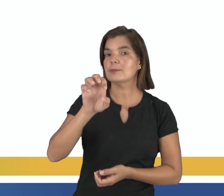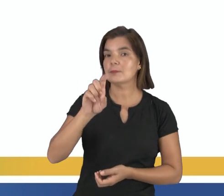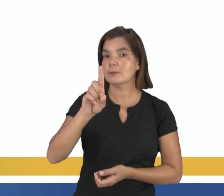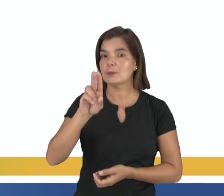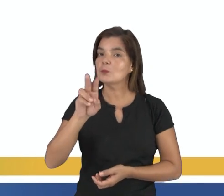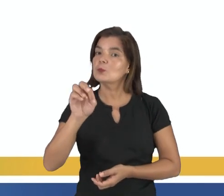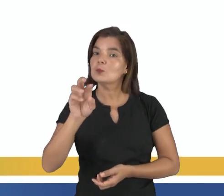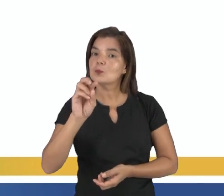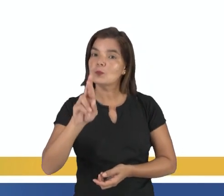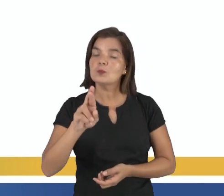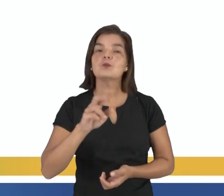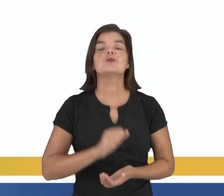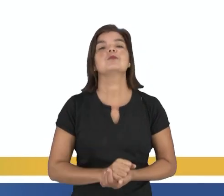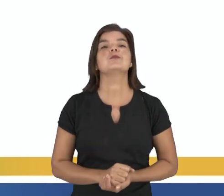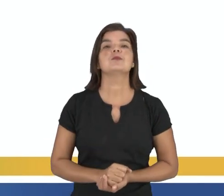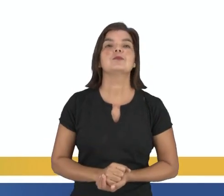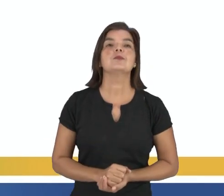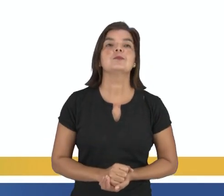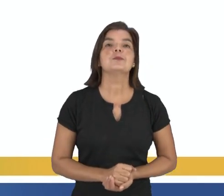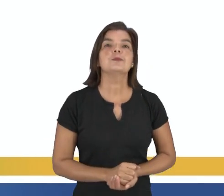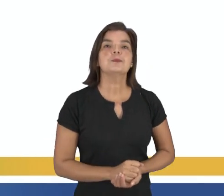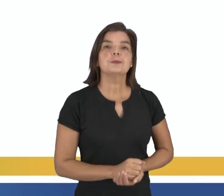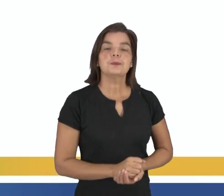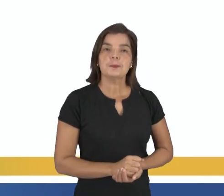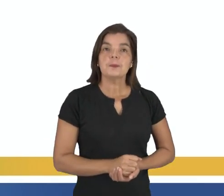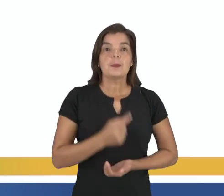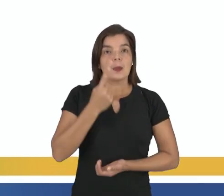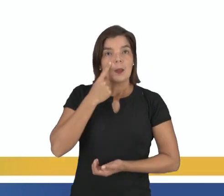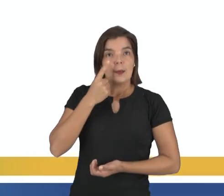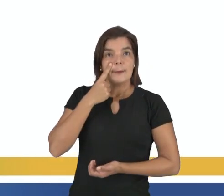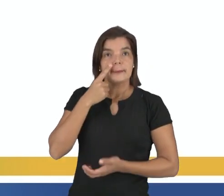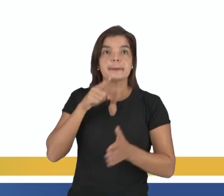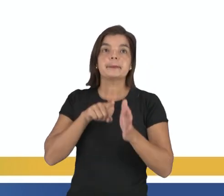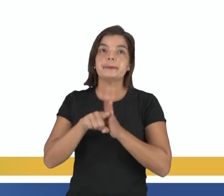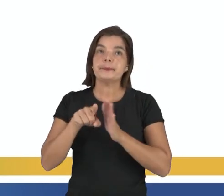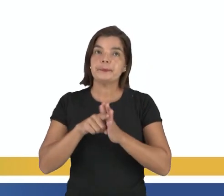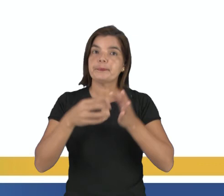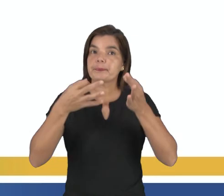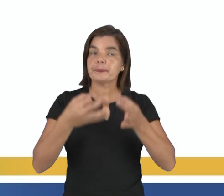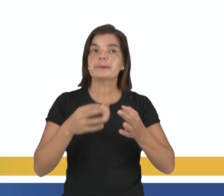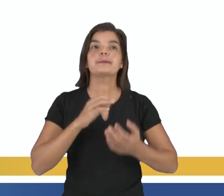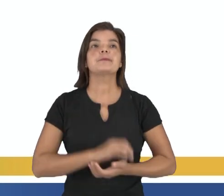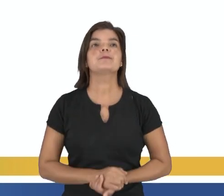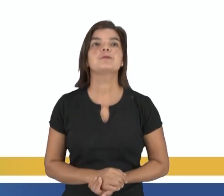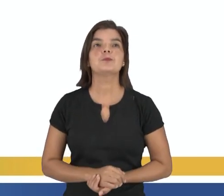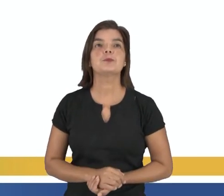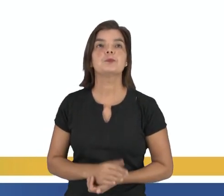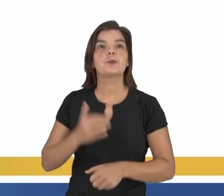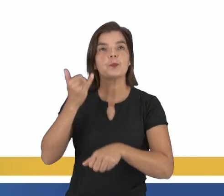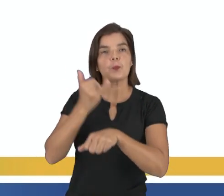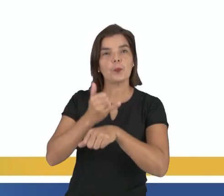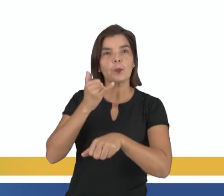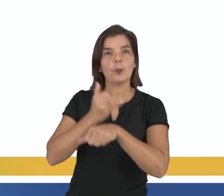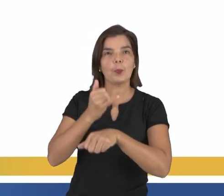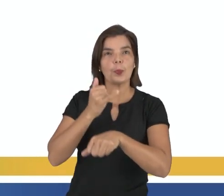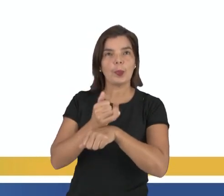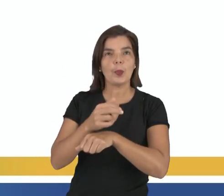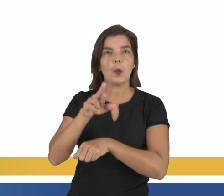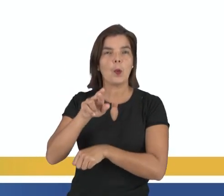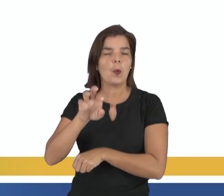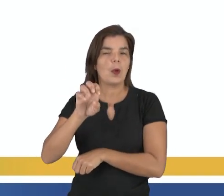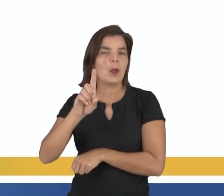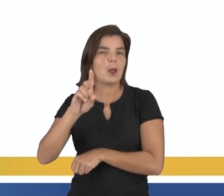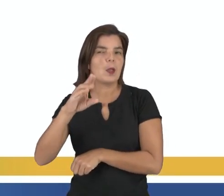agente redutor. Agora, a gente vai identificar aqui quais as alternativas corretas. O ferro sofre